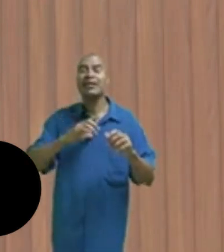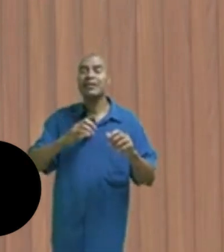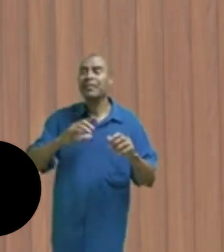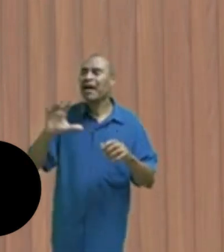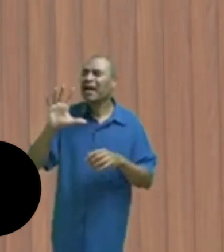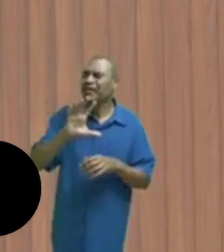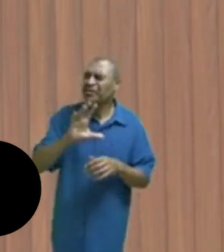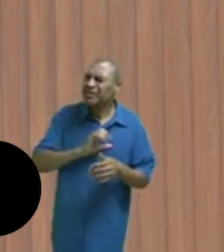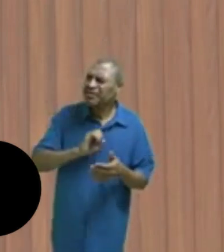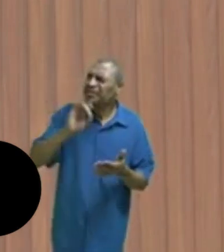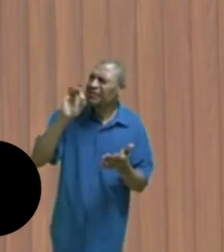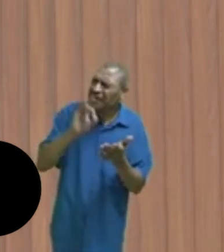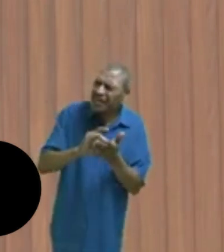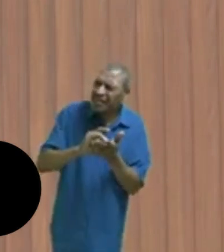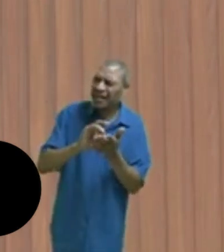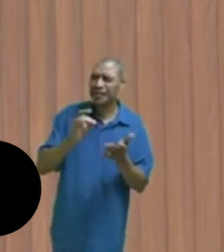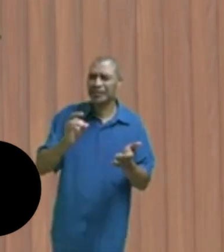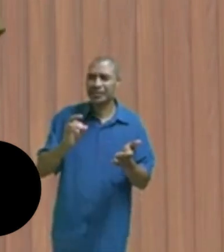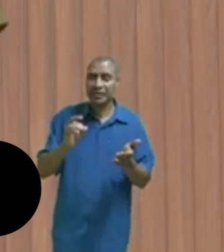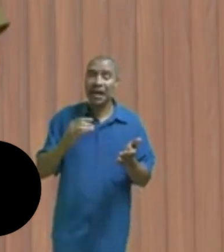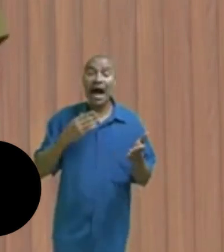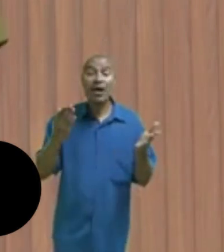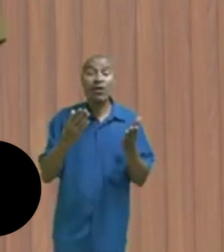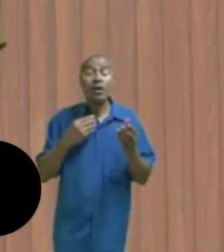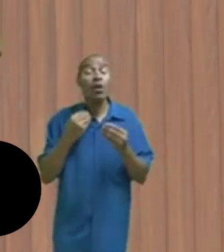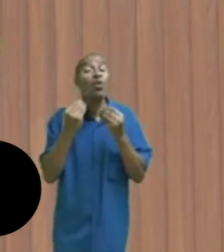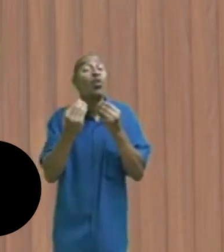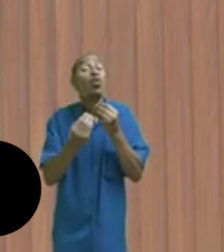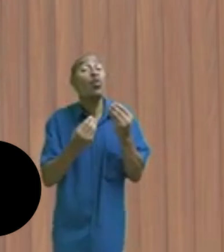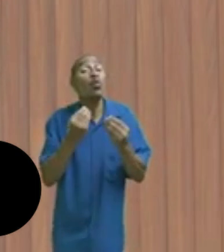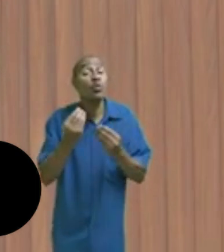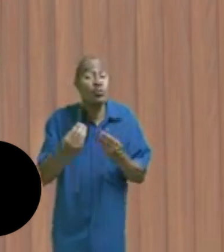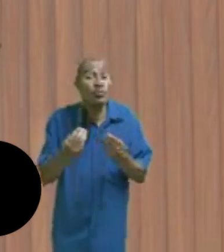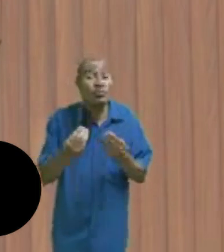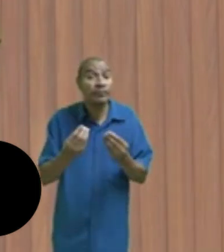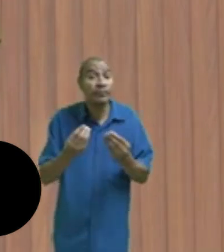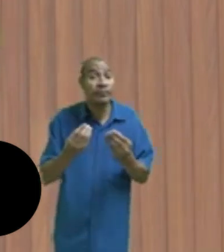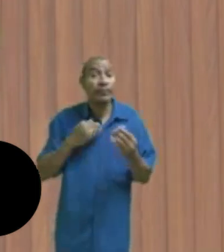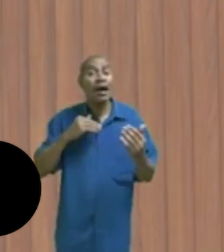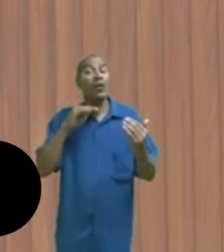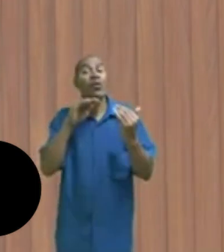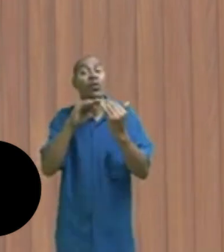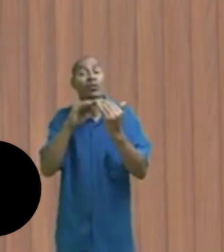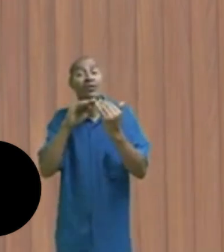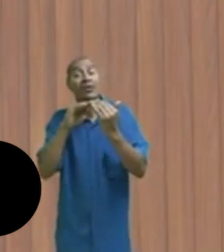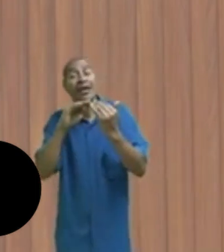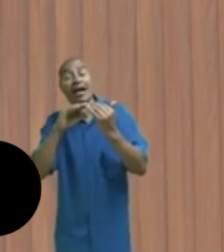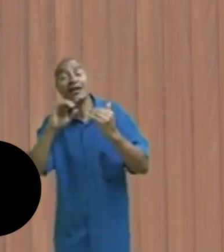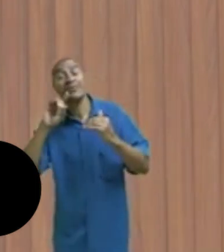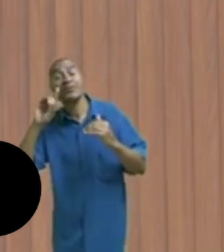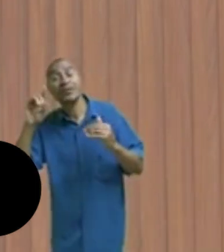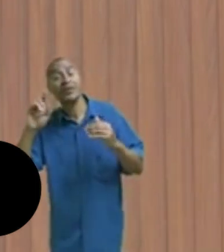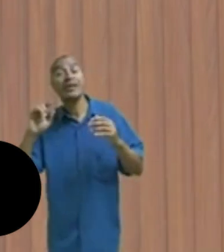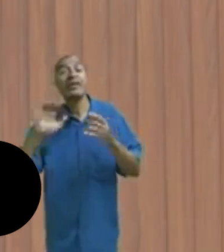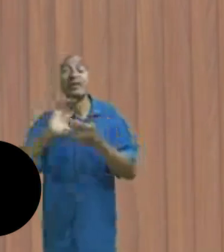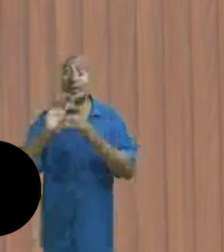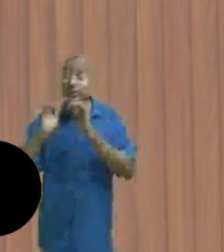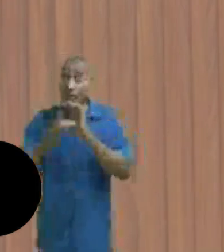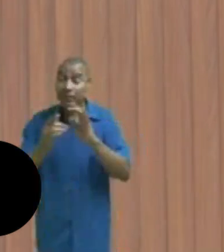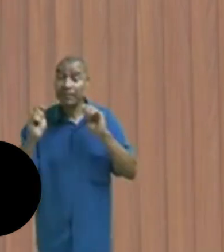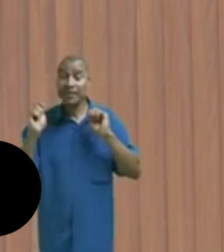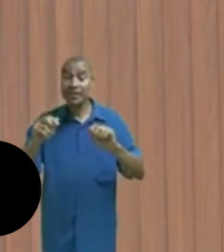em espírito. E para que isso aconteça, para que essa oportunidade do novo nascimento se torne real, Jesus tem que